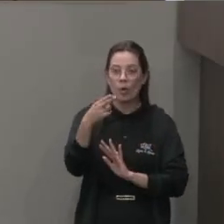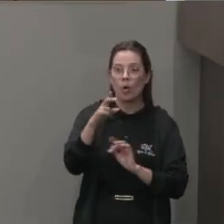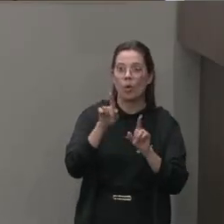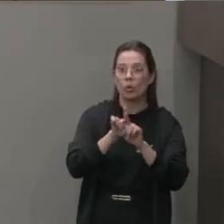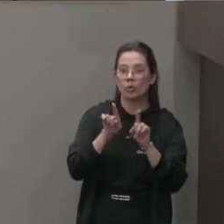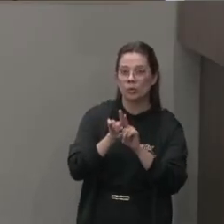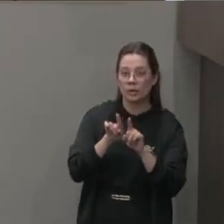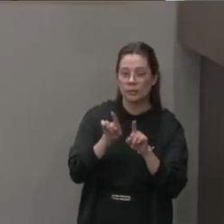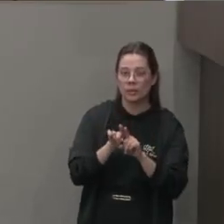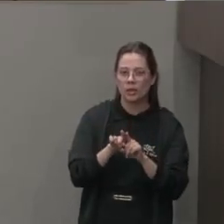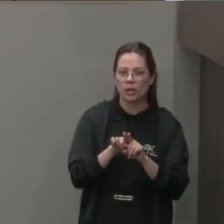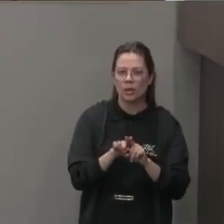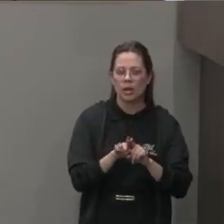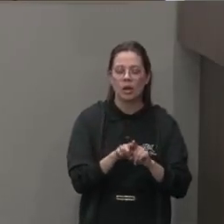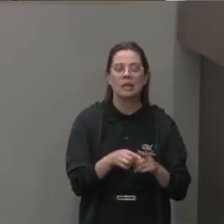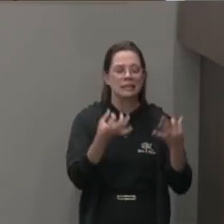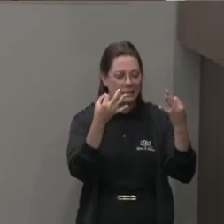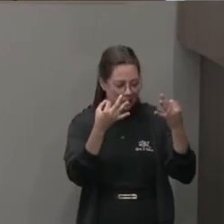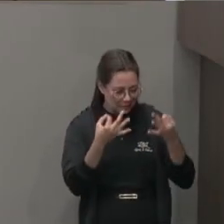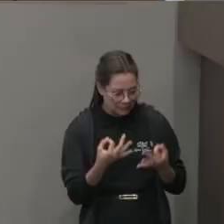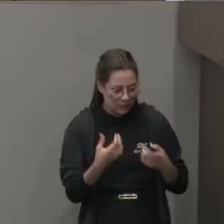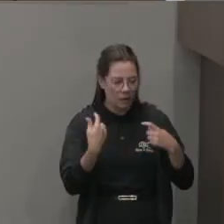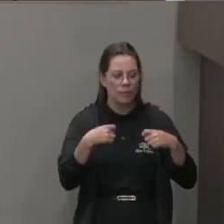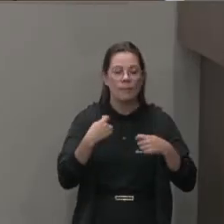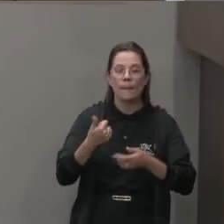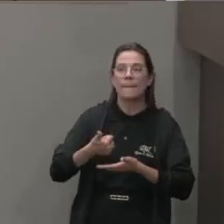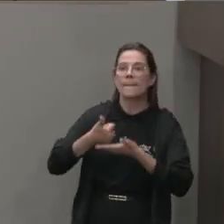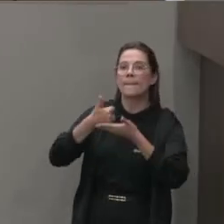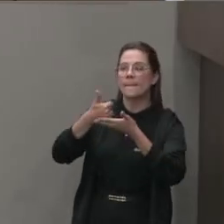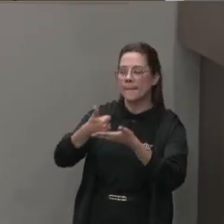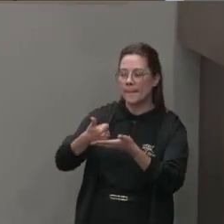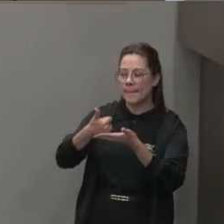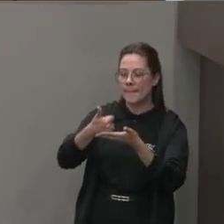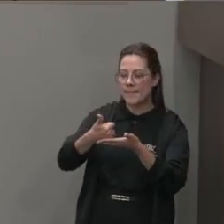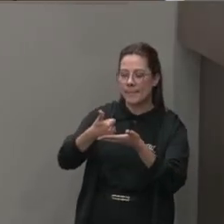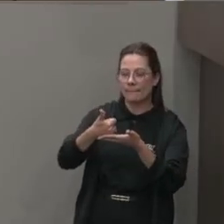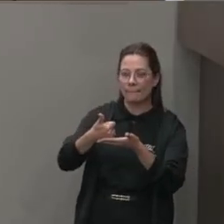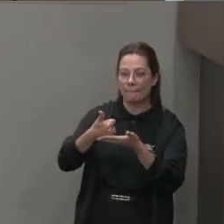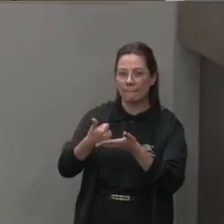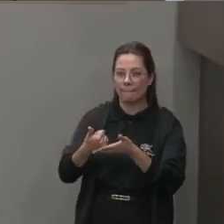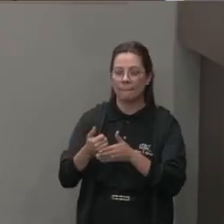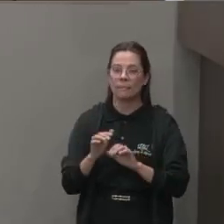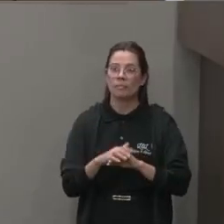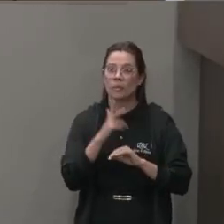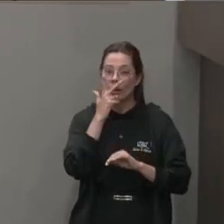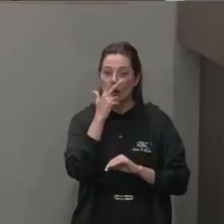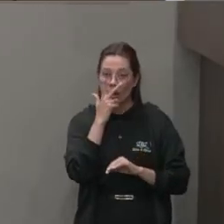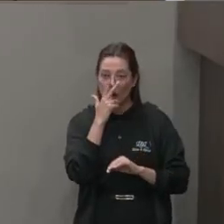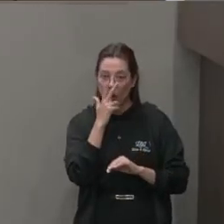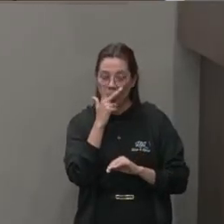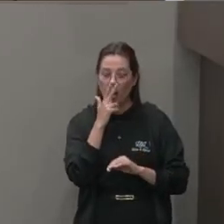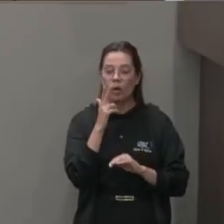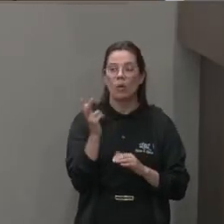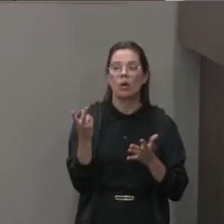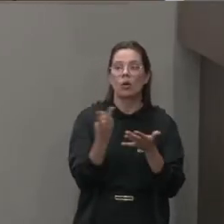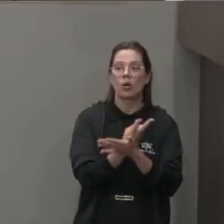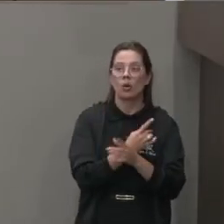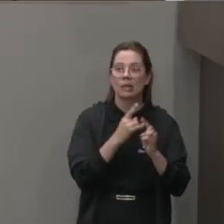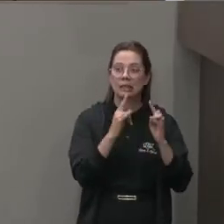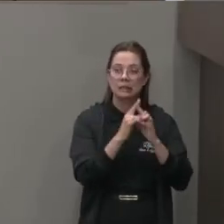esse vigilante, que com certeza vai precisar de apoio, um botão do pânico, igual nos bancos, nas